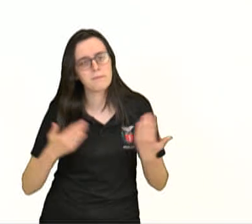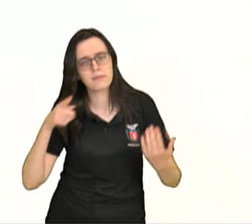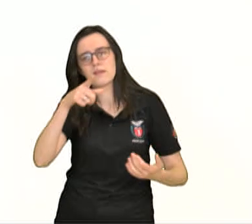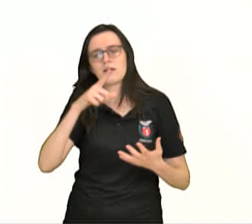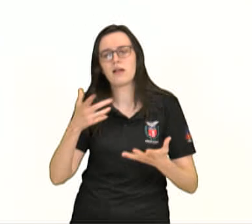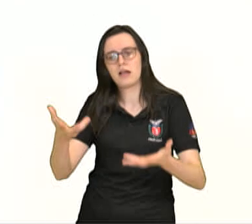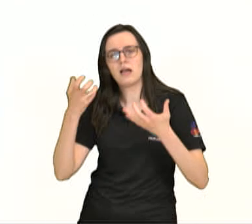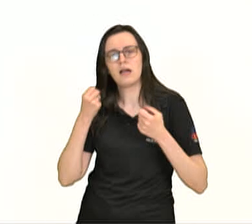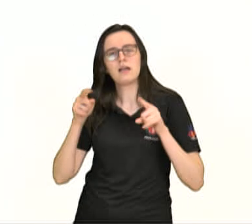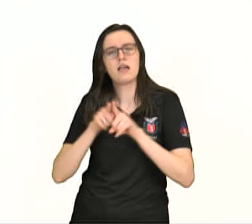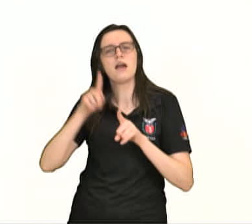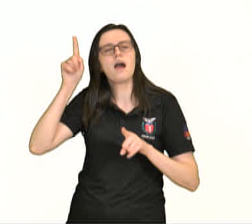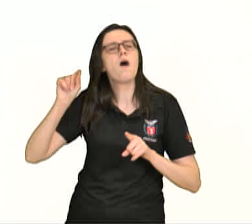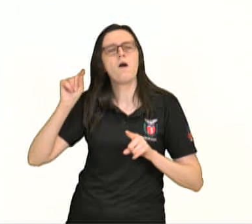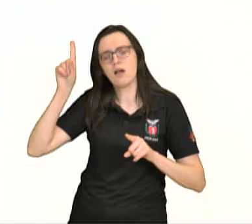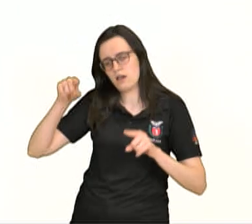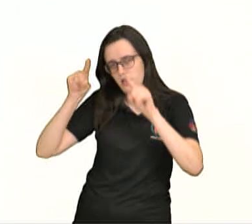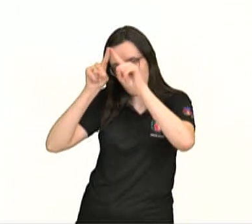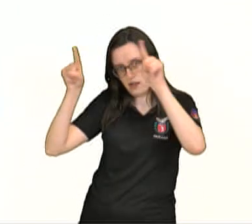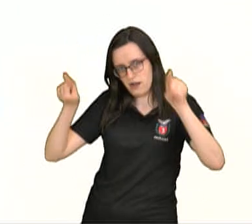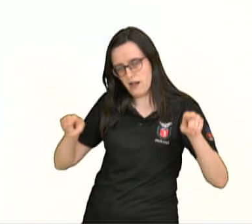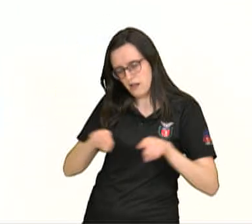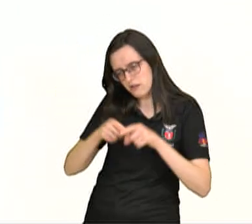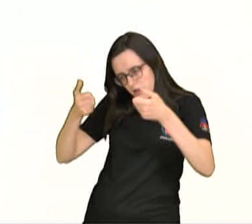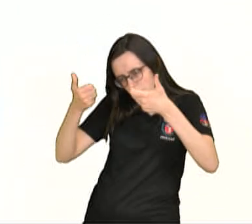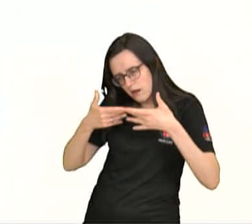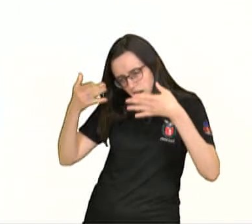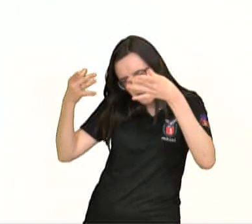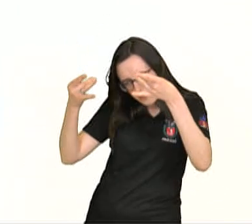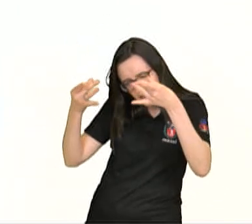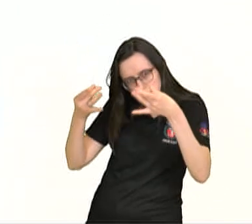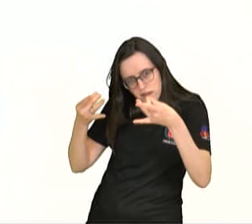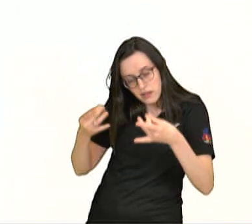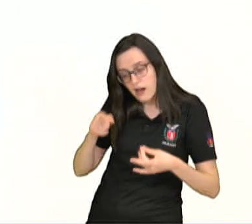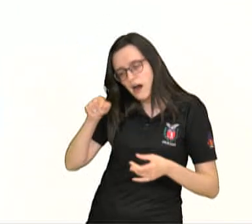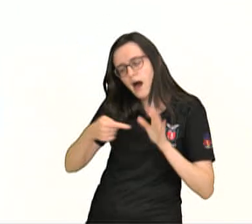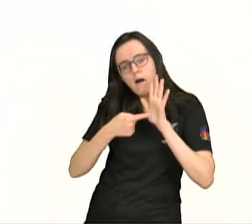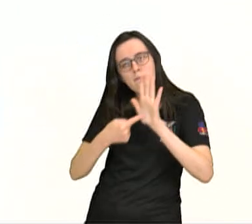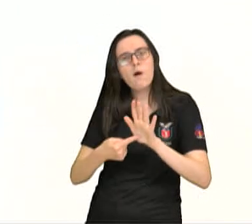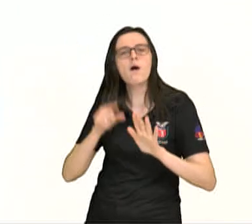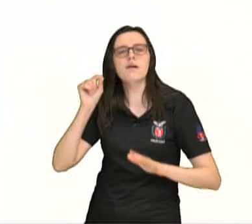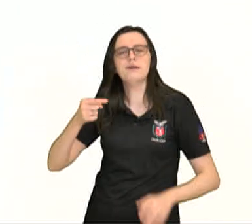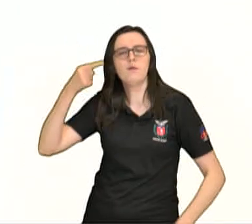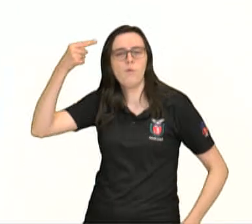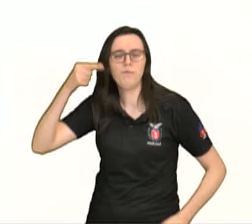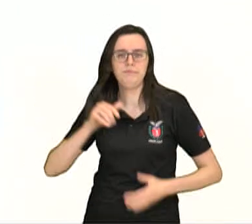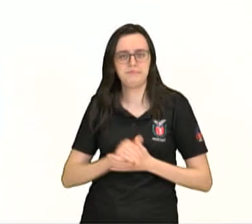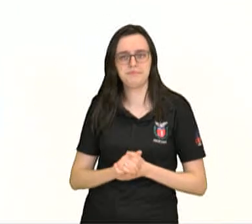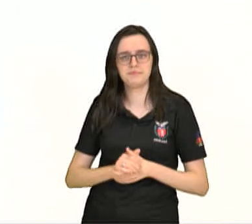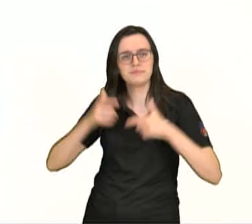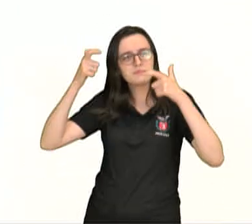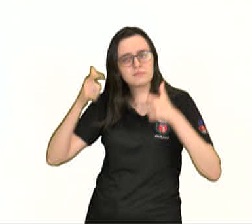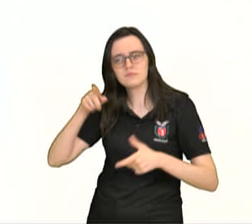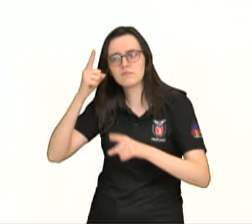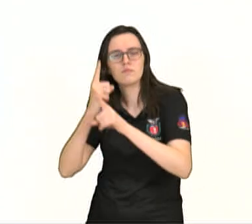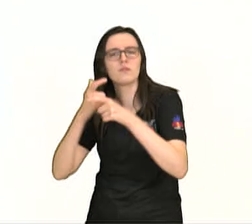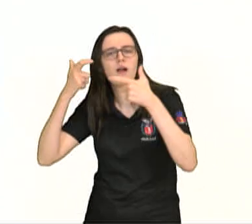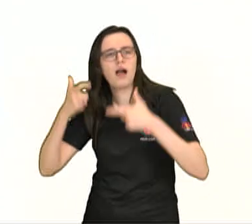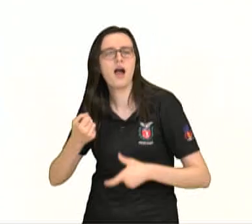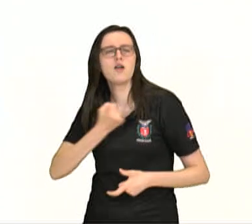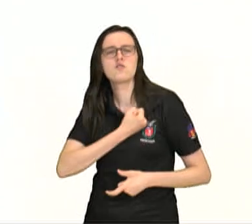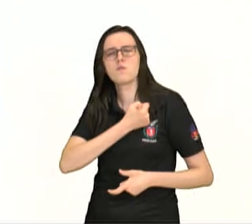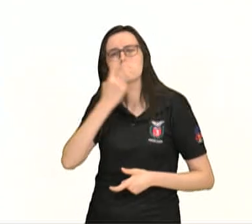recebe também um cartão descritivo, que é esse aqui, que vai estar lá, o ponto 1, né? O prisma